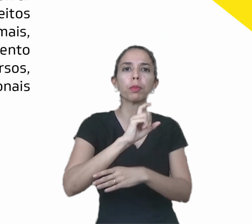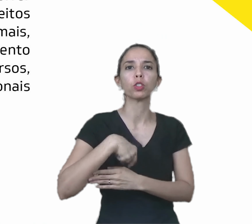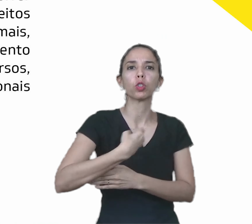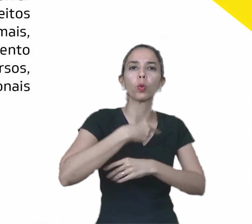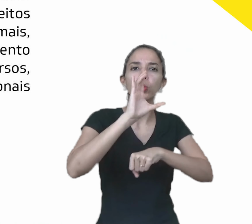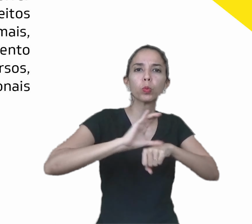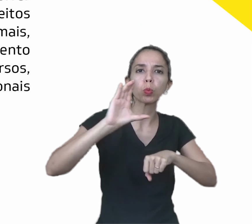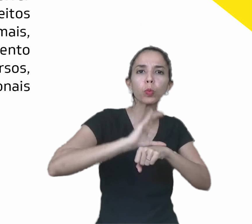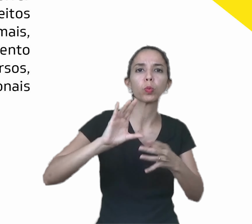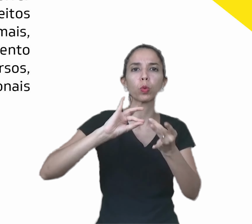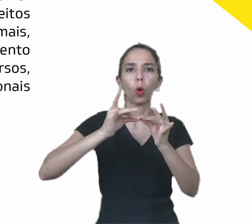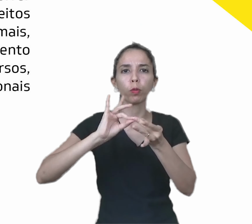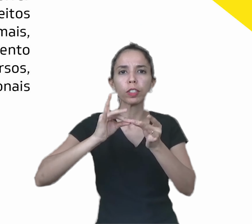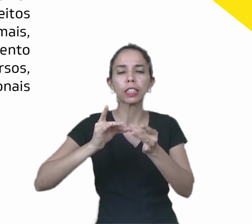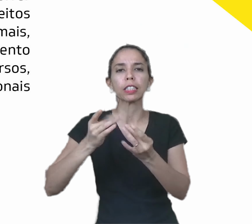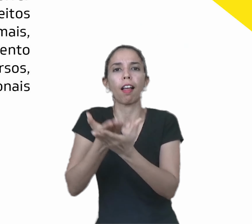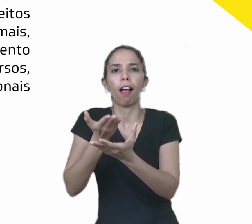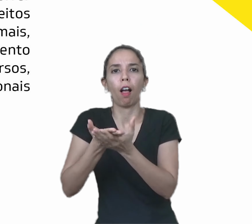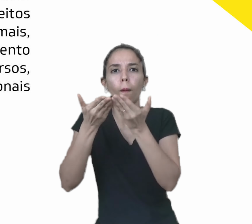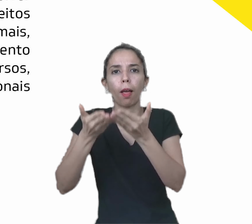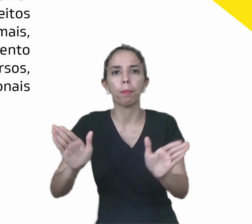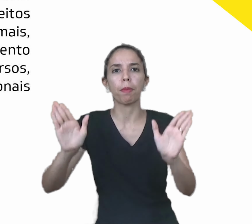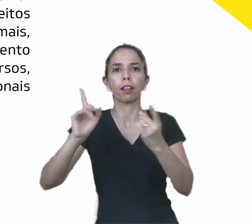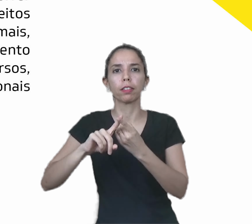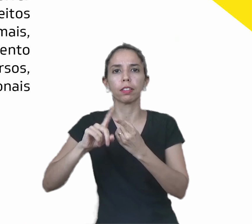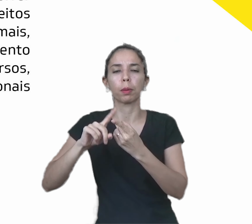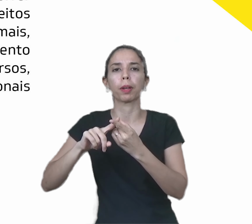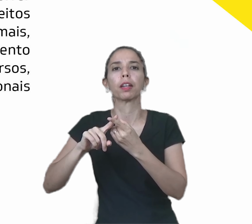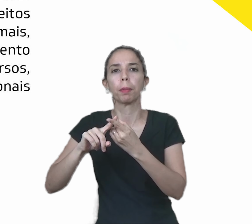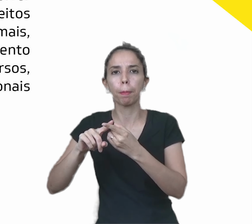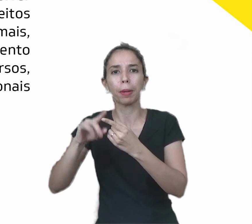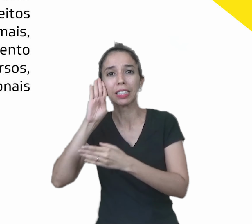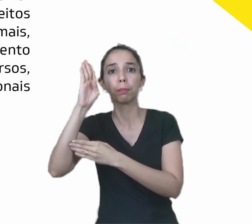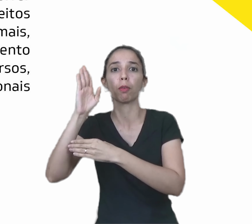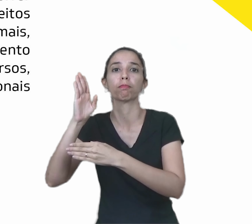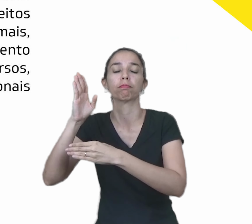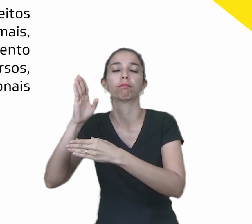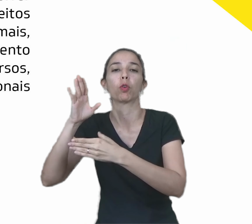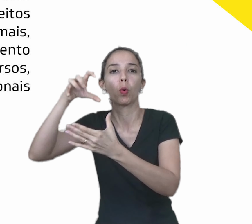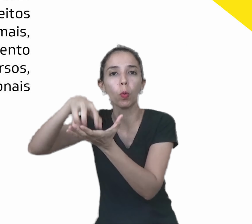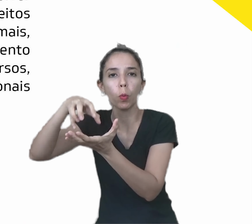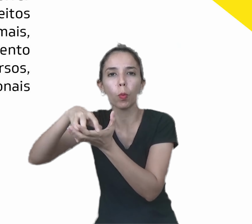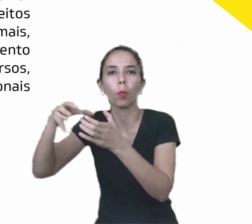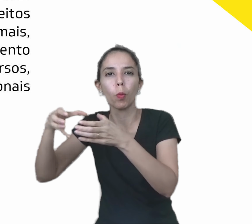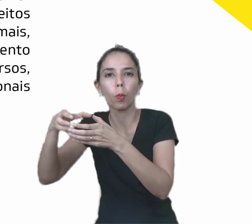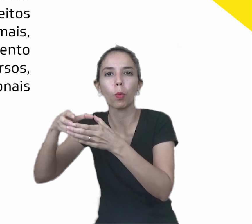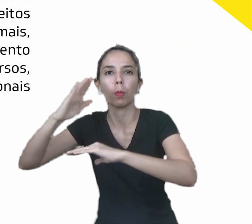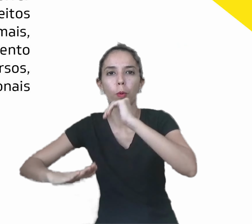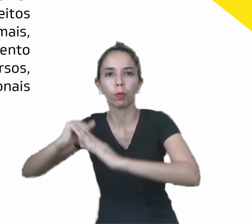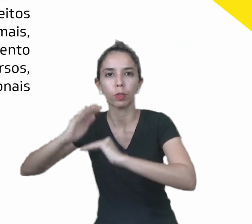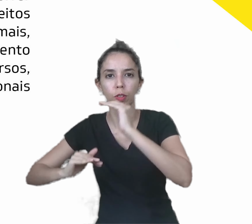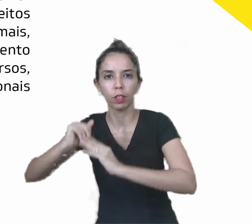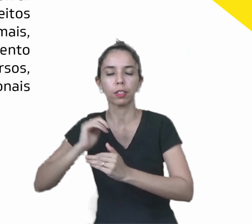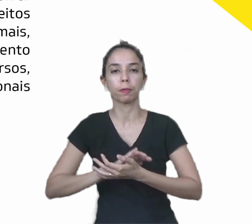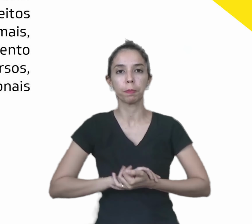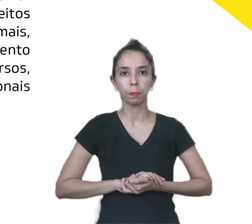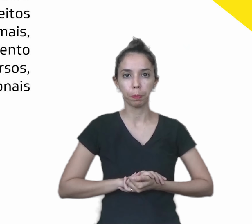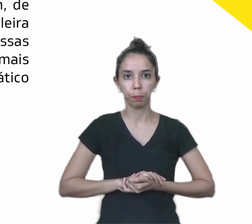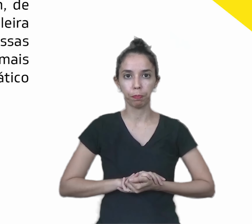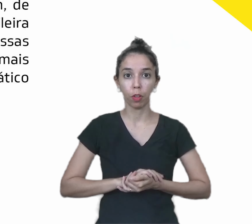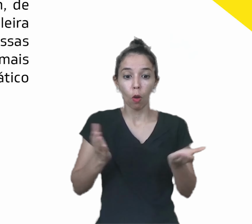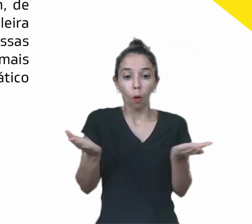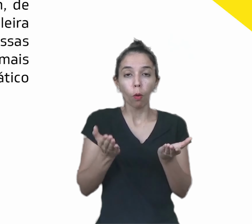participação de pessoas com deficiência em nossos cursos, oficinas, aulas abertas e entre os profissionais prestadores